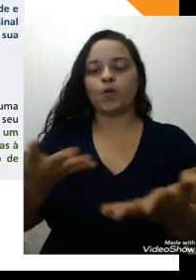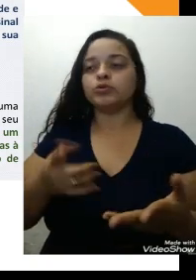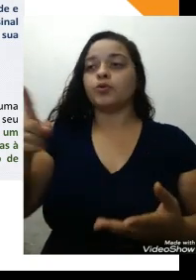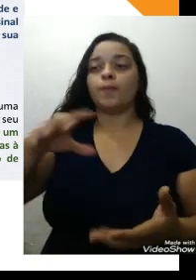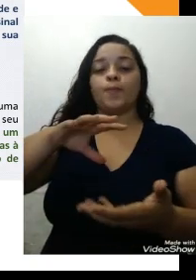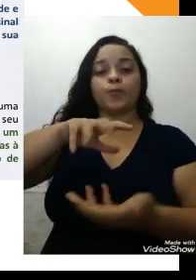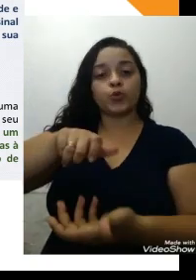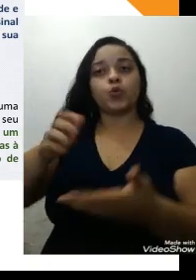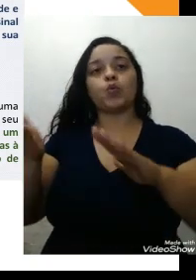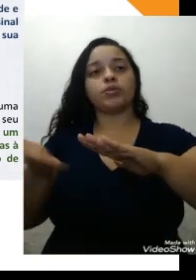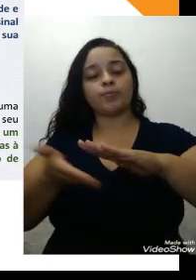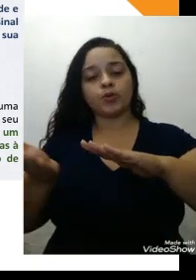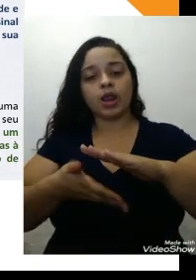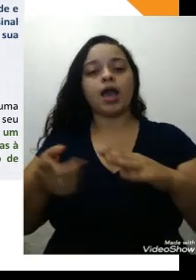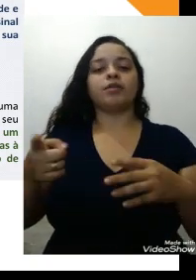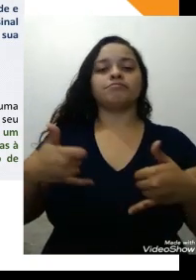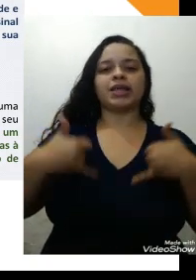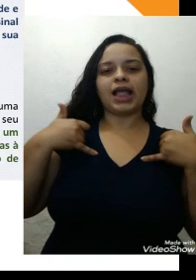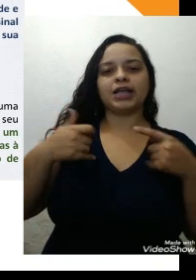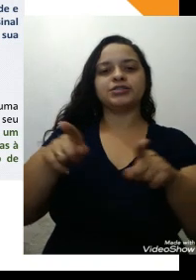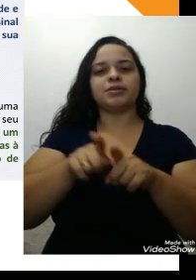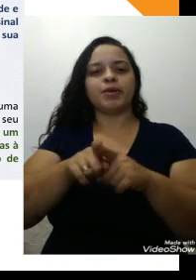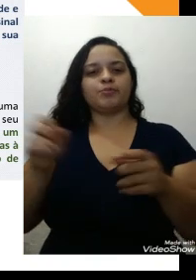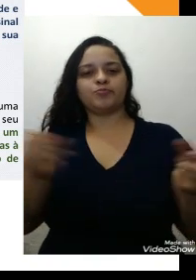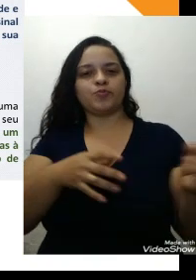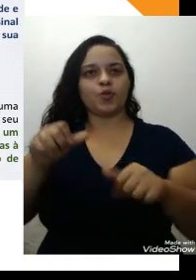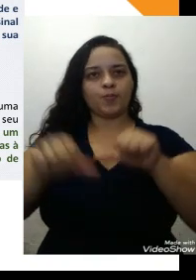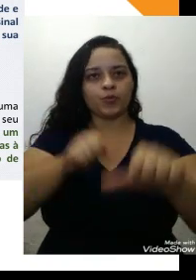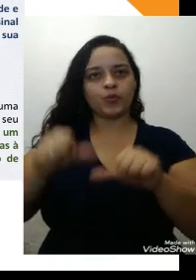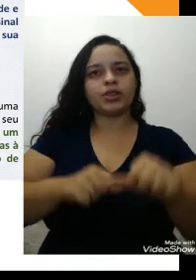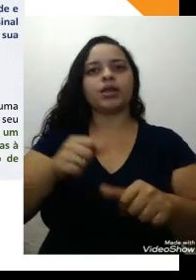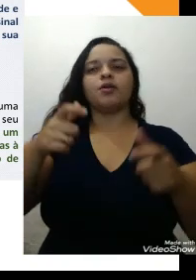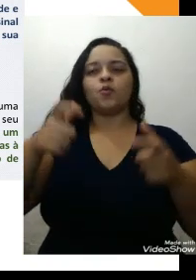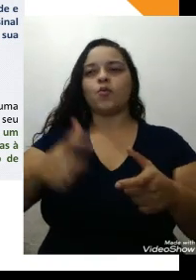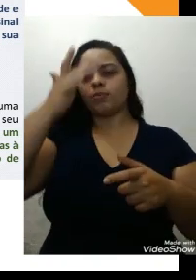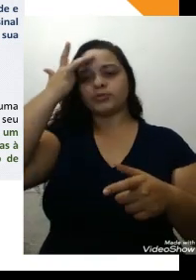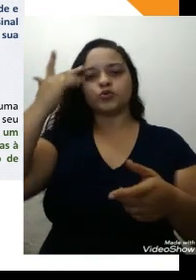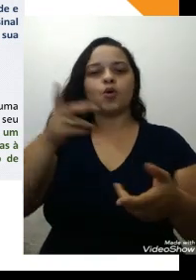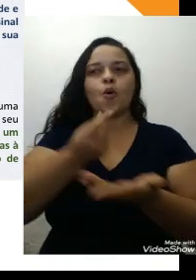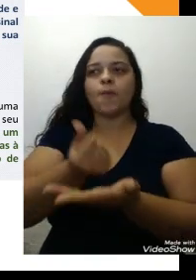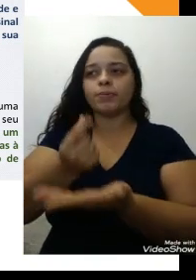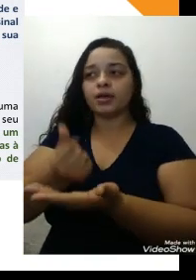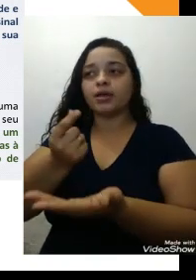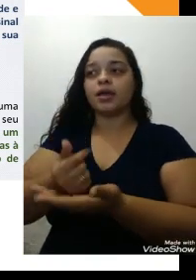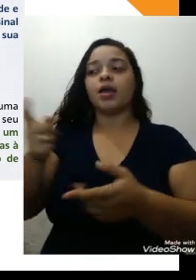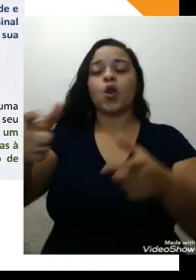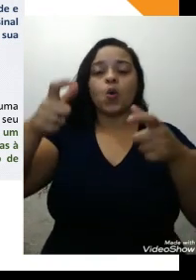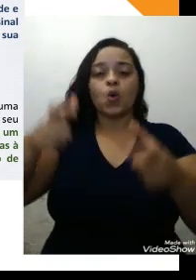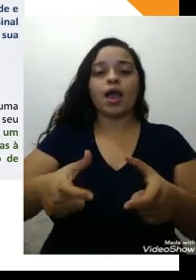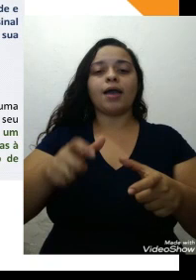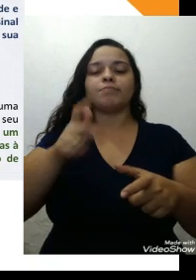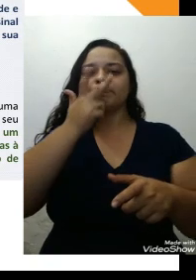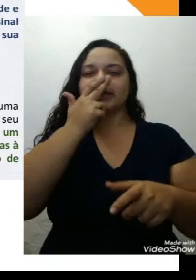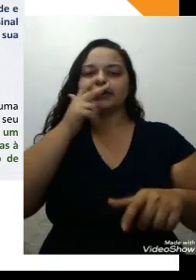mundo contemporâneo, a vaidade e a efemeridade típicas da sociedade de consumo fizeram com que esse cenário se impusesse